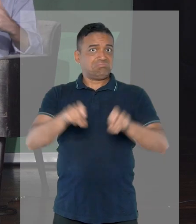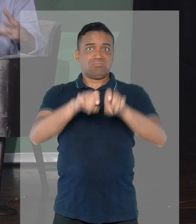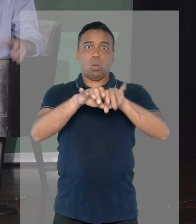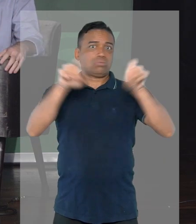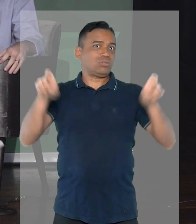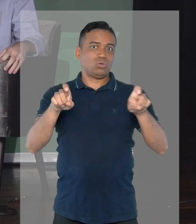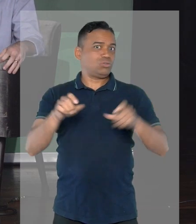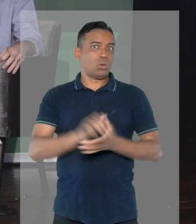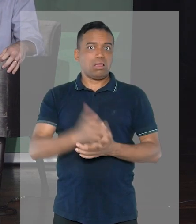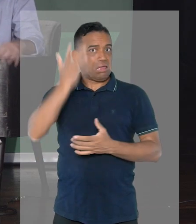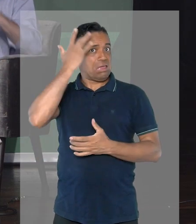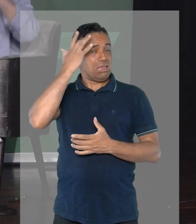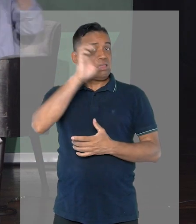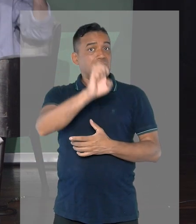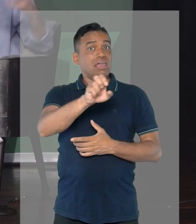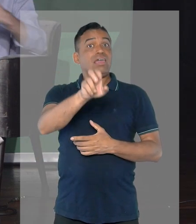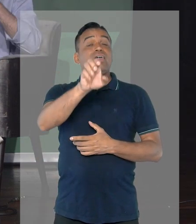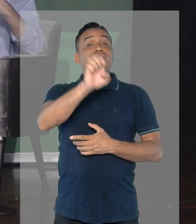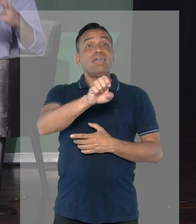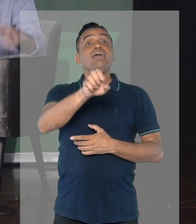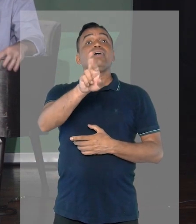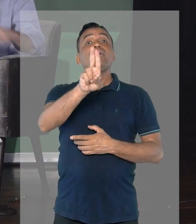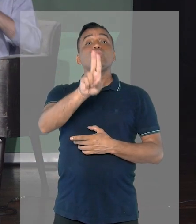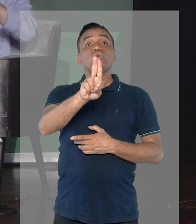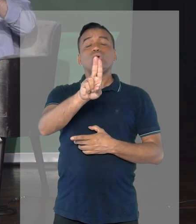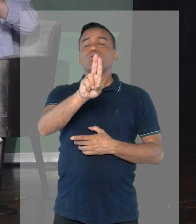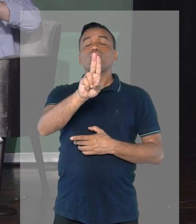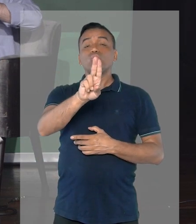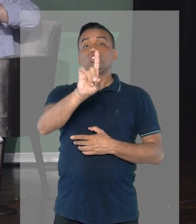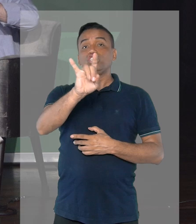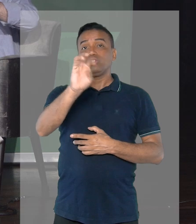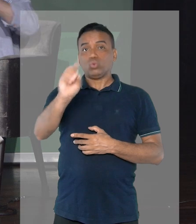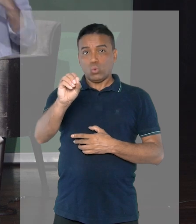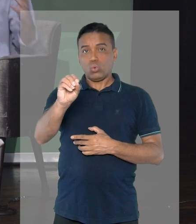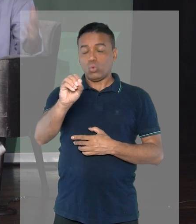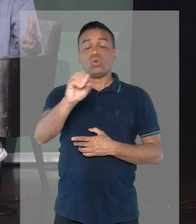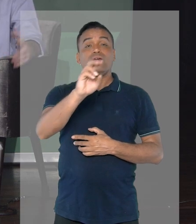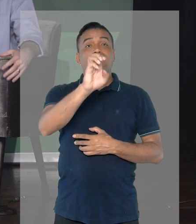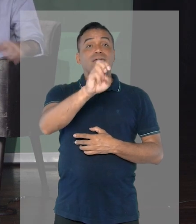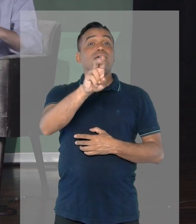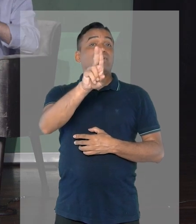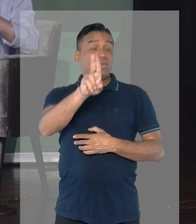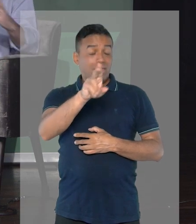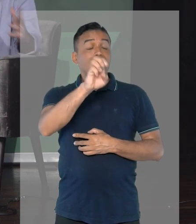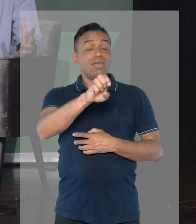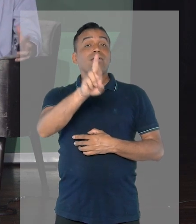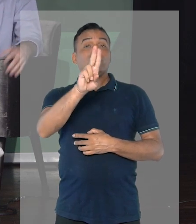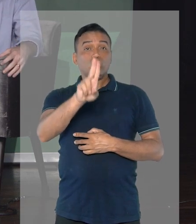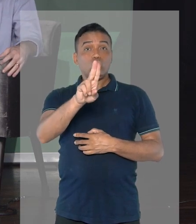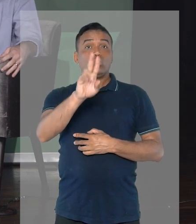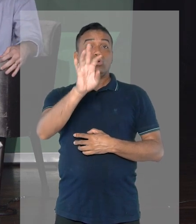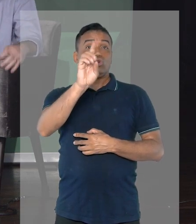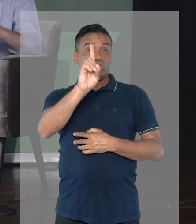erudição muito impressionante também. Então, ele reúne muitos elementos. Se a gente for listar o número de influências do Leminski é muito